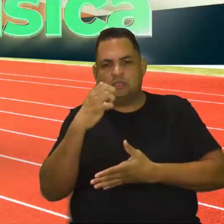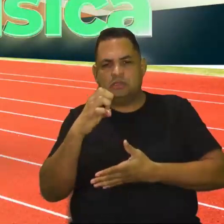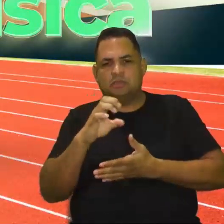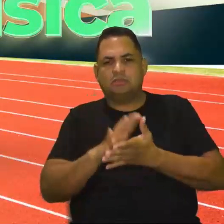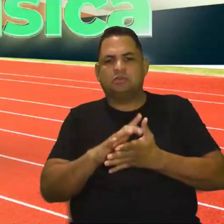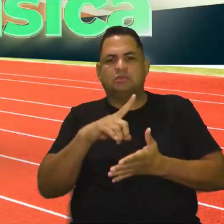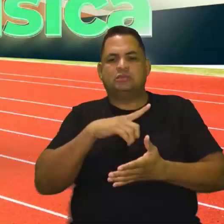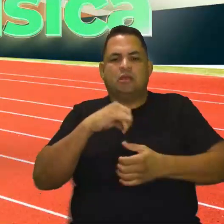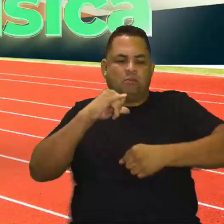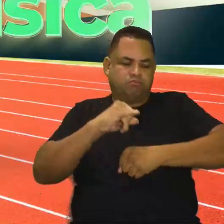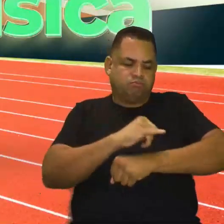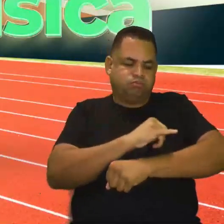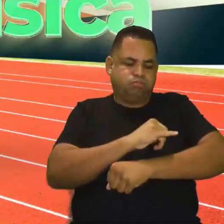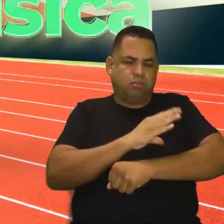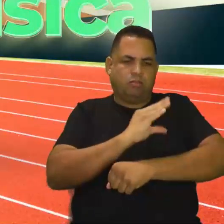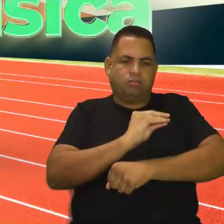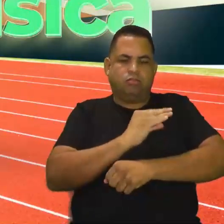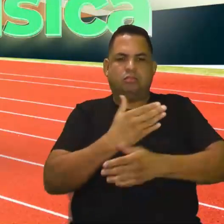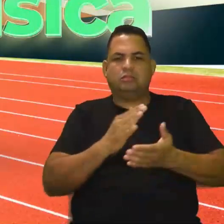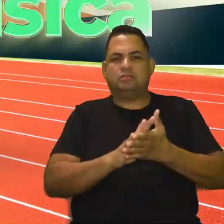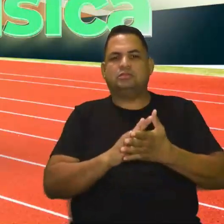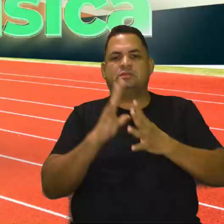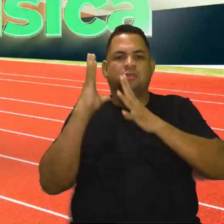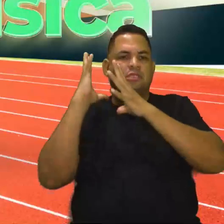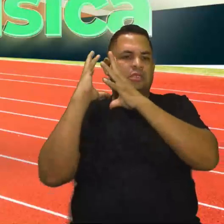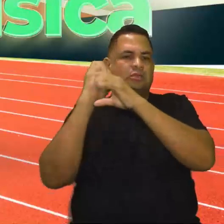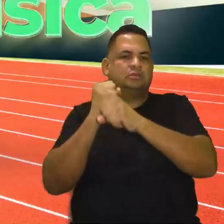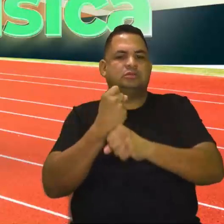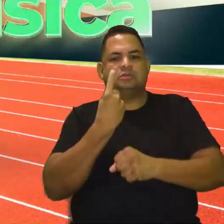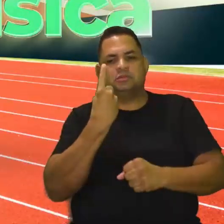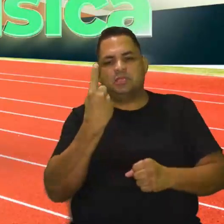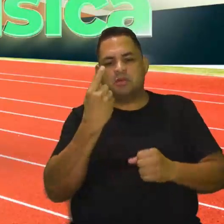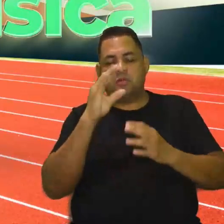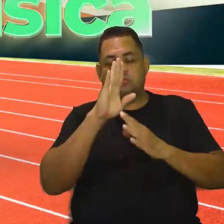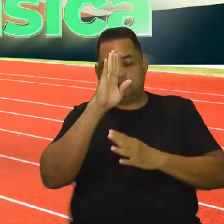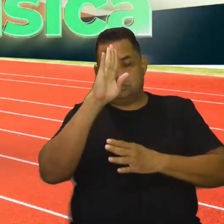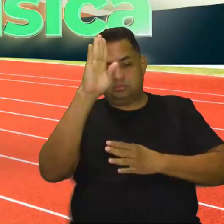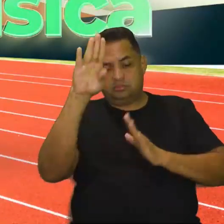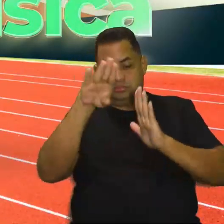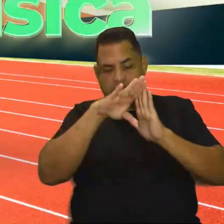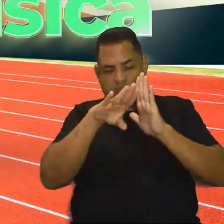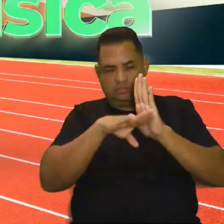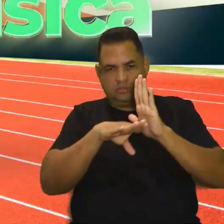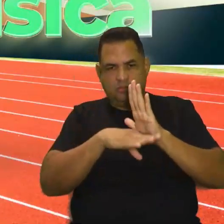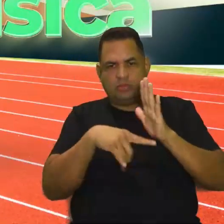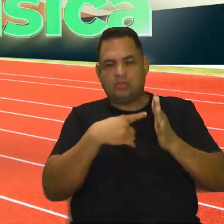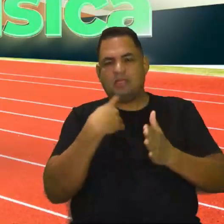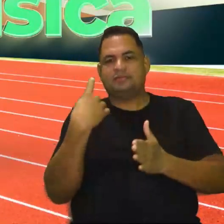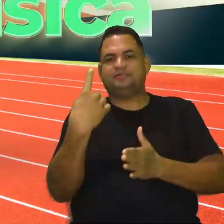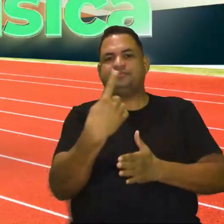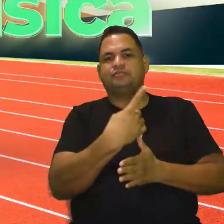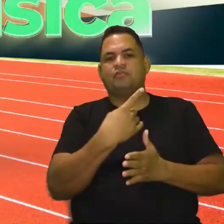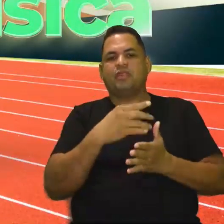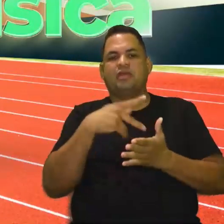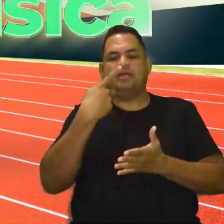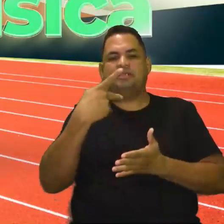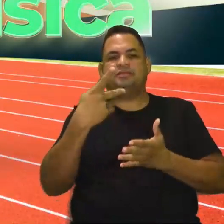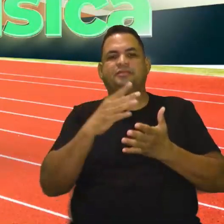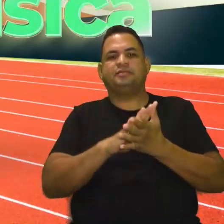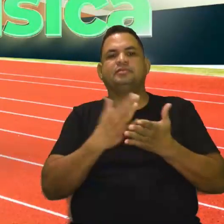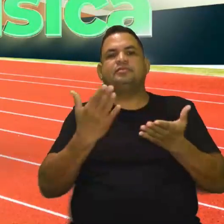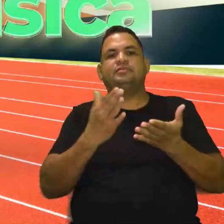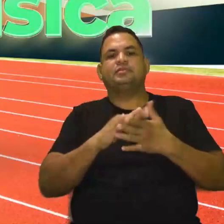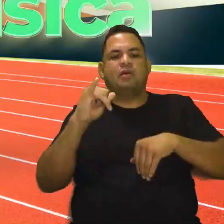de tecido adiposo. Mas vamos revisar alguns pontos principais dessa aula que nós vimos também, que falou sobre obesidade e